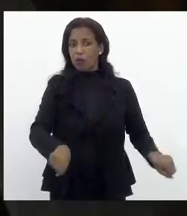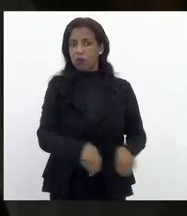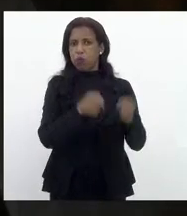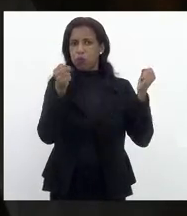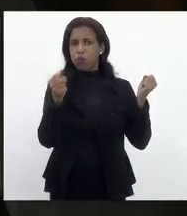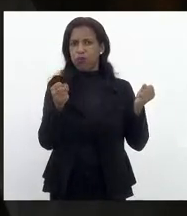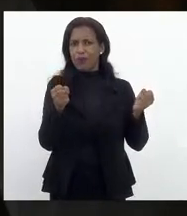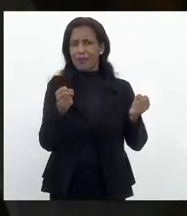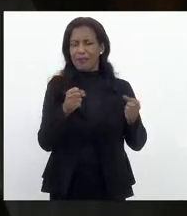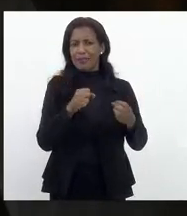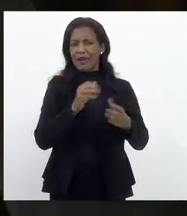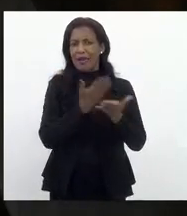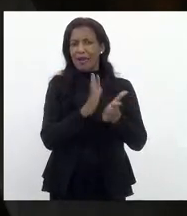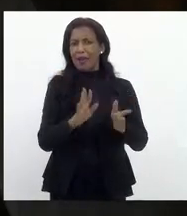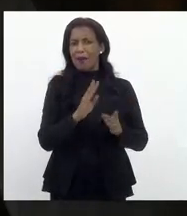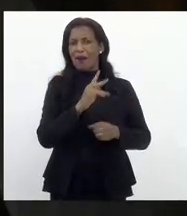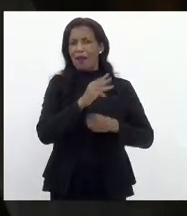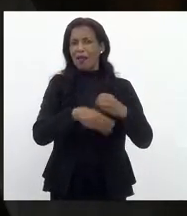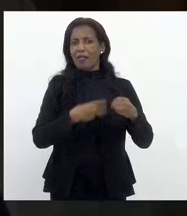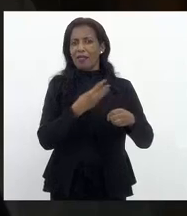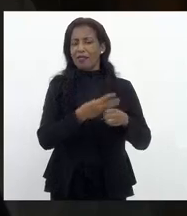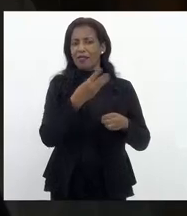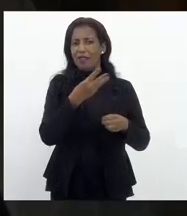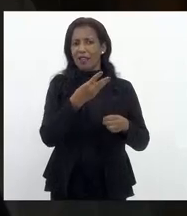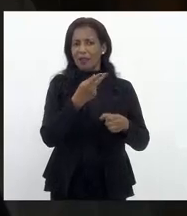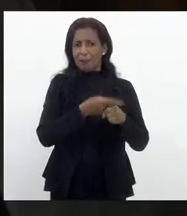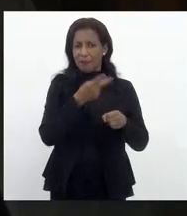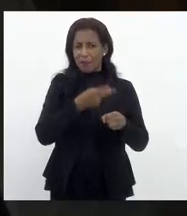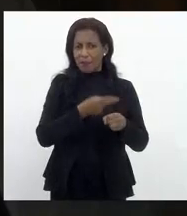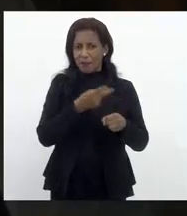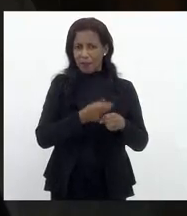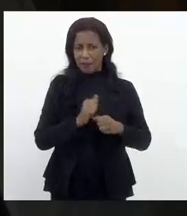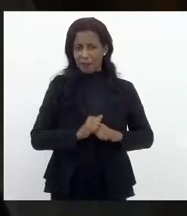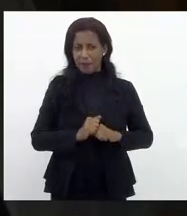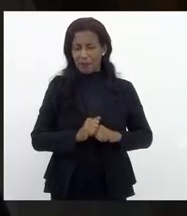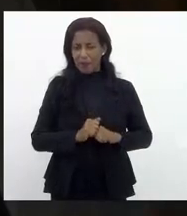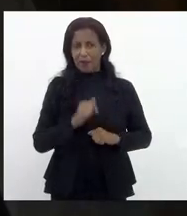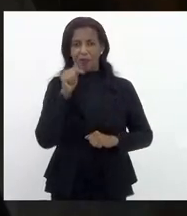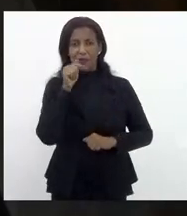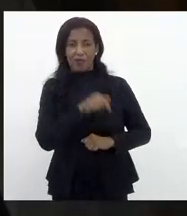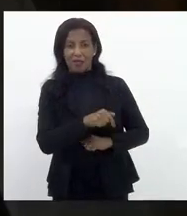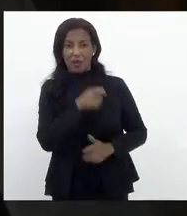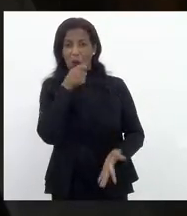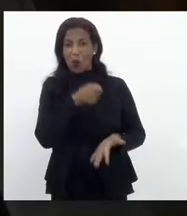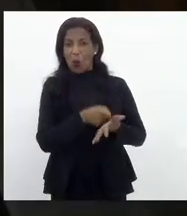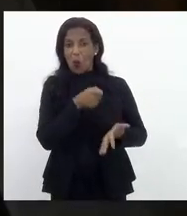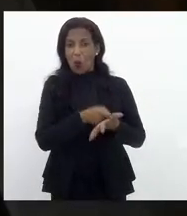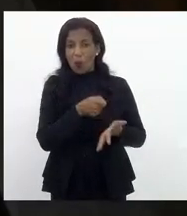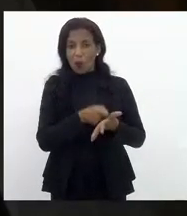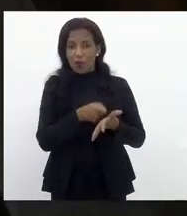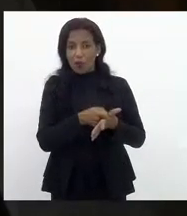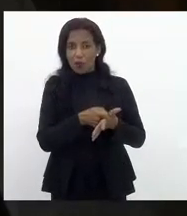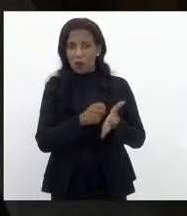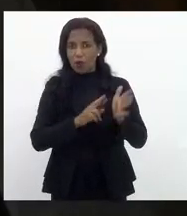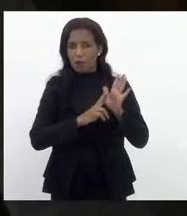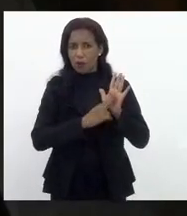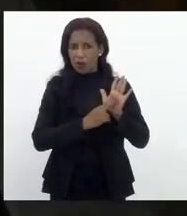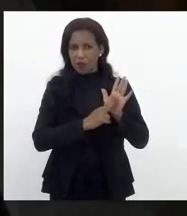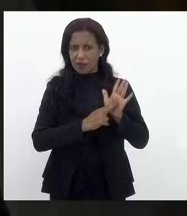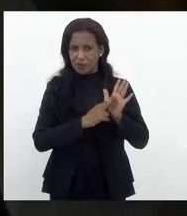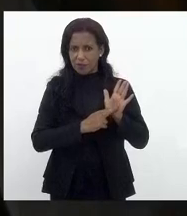Extermínio do triênio que é questão obrigatória pelo